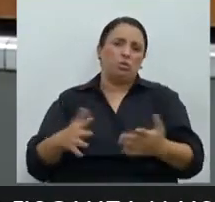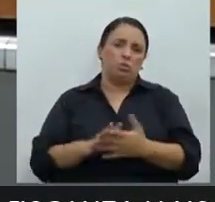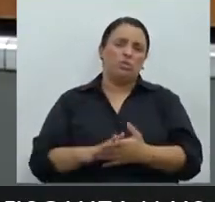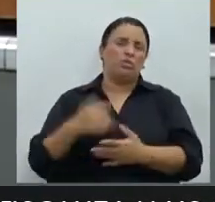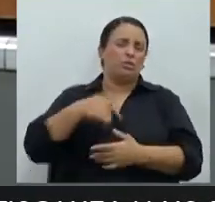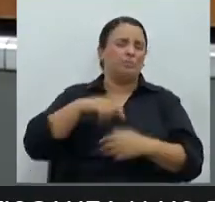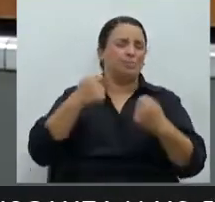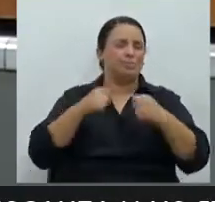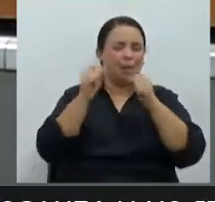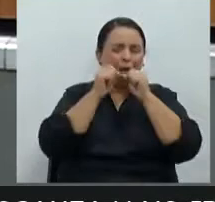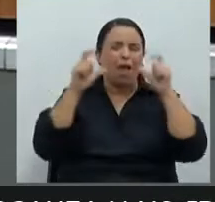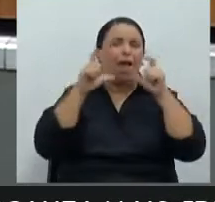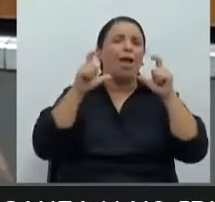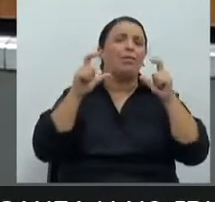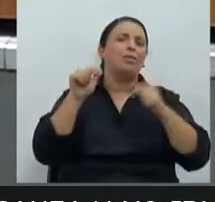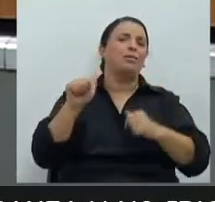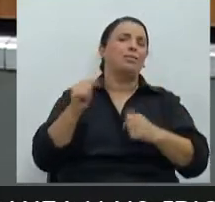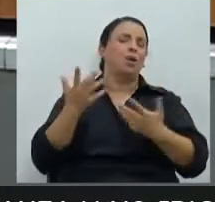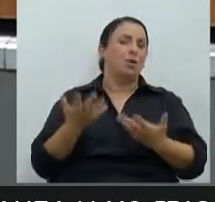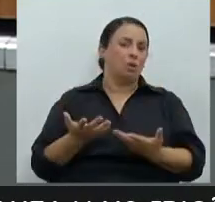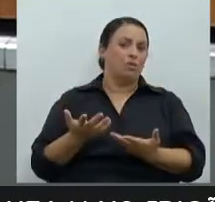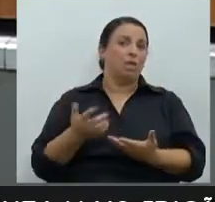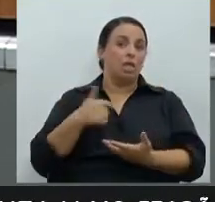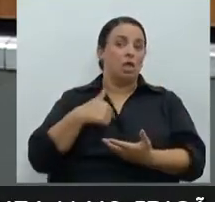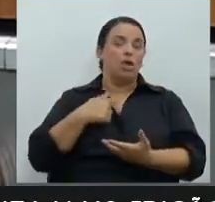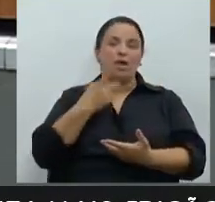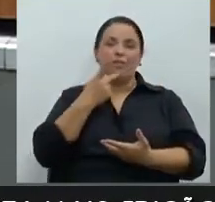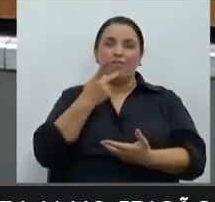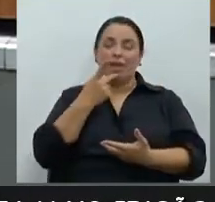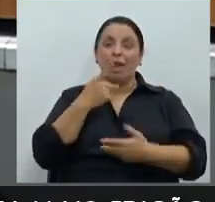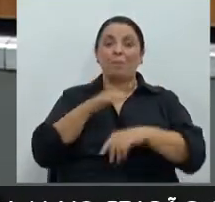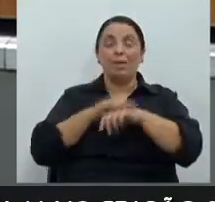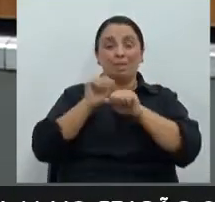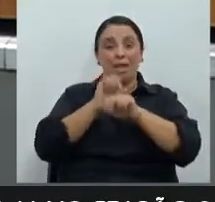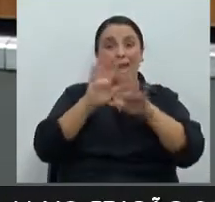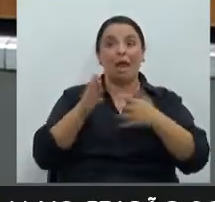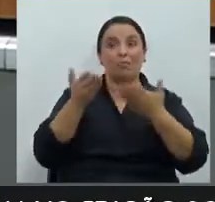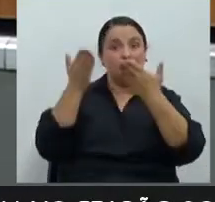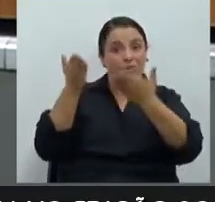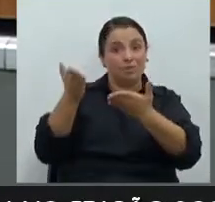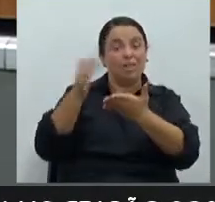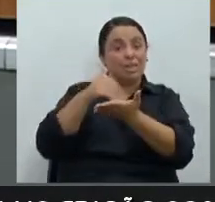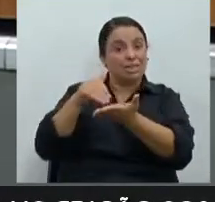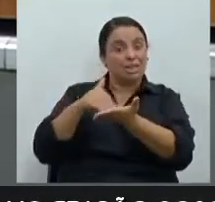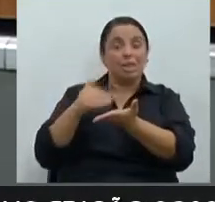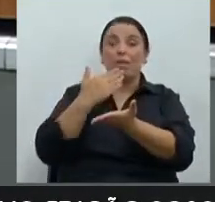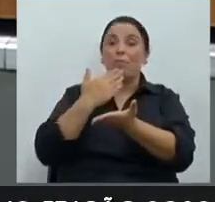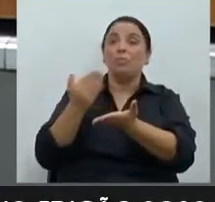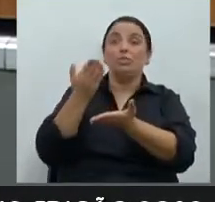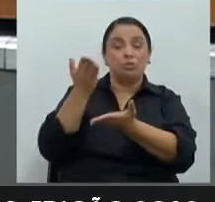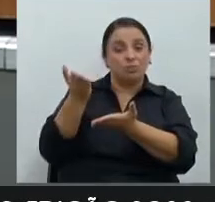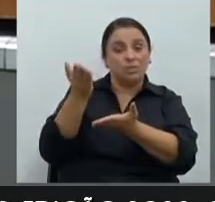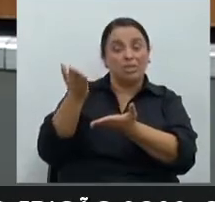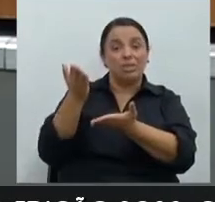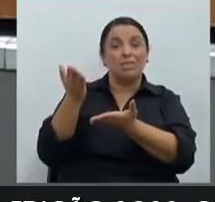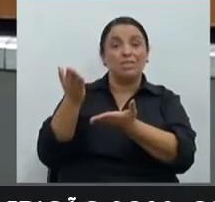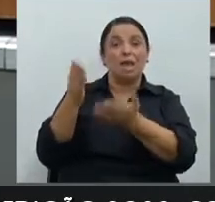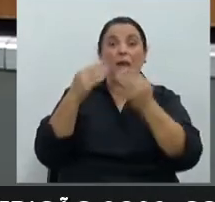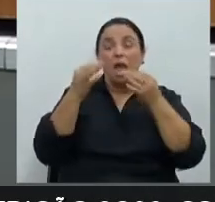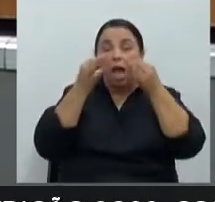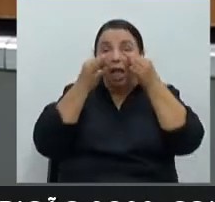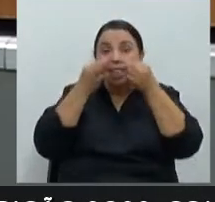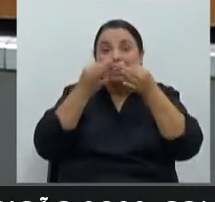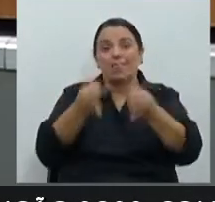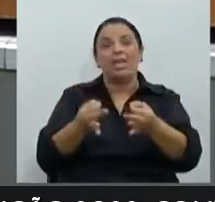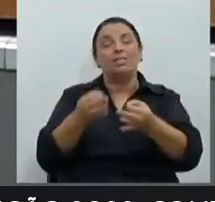policiar em relação a isso e quero deixar claro aqui para a secretaria e pedir que a secretaria atente o olhar